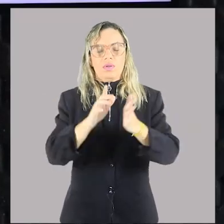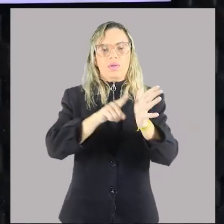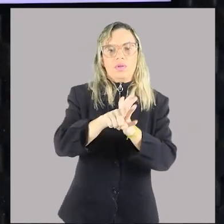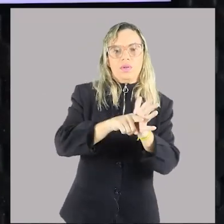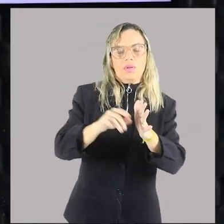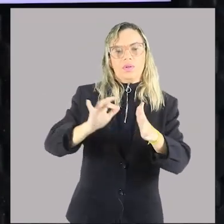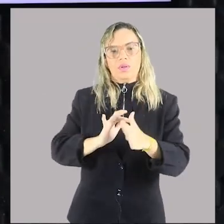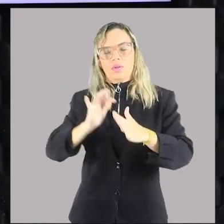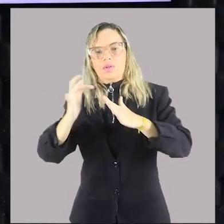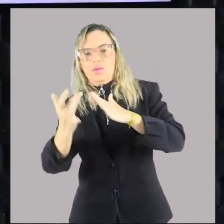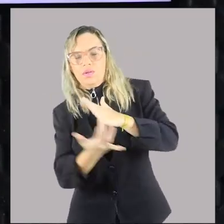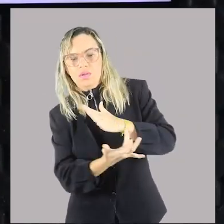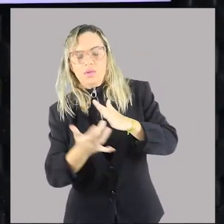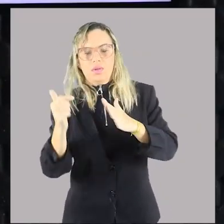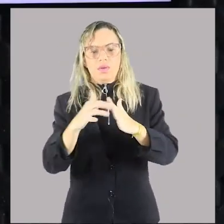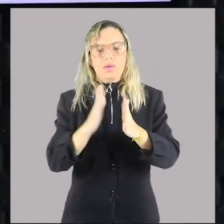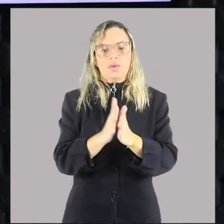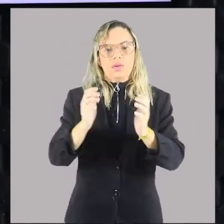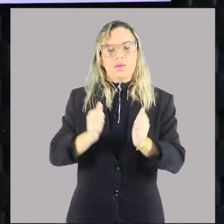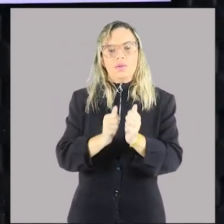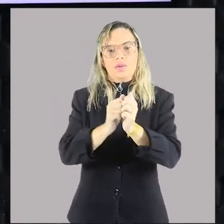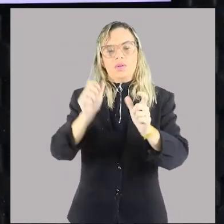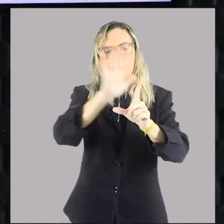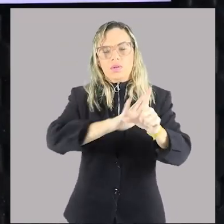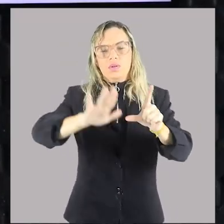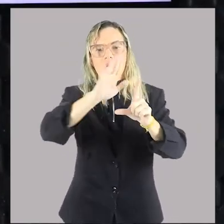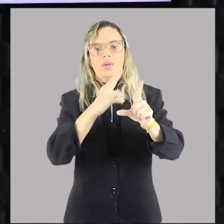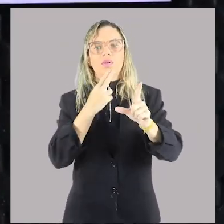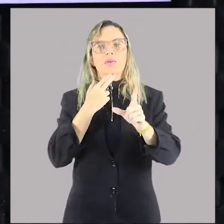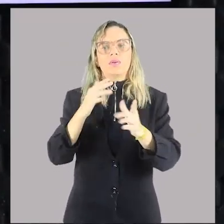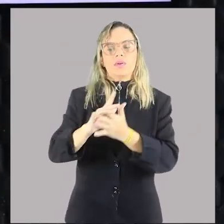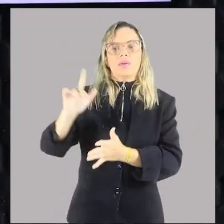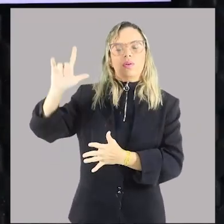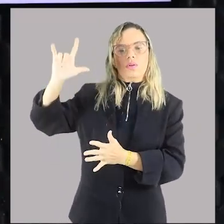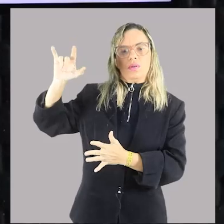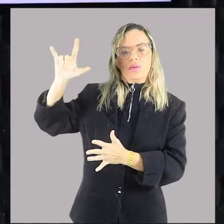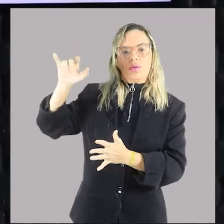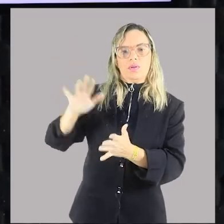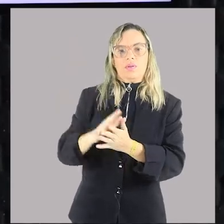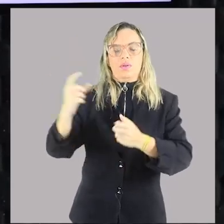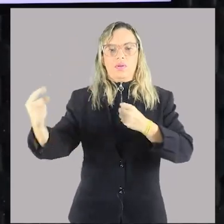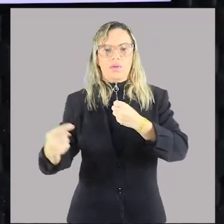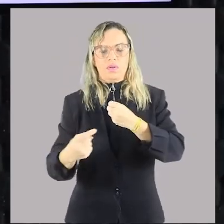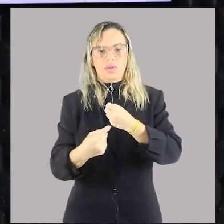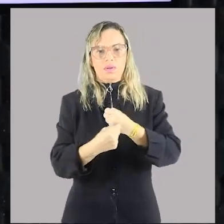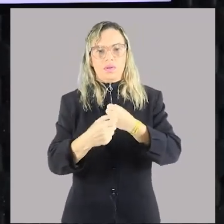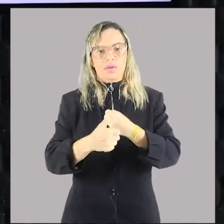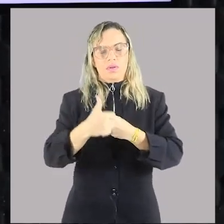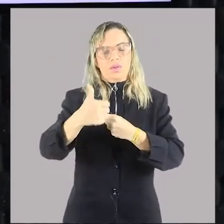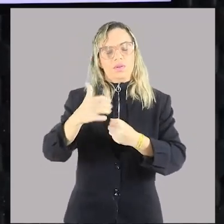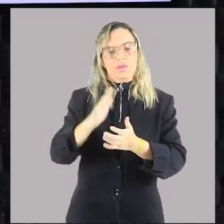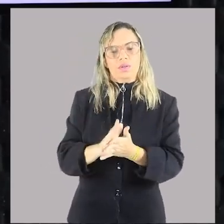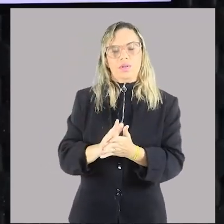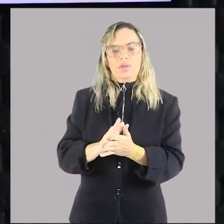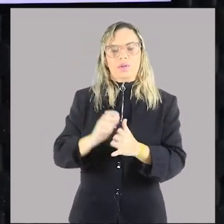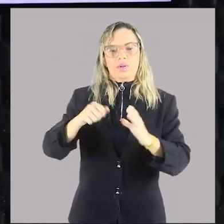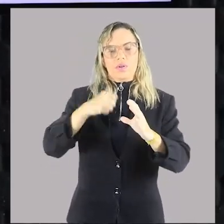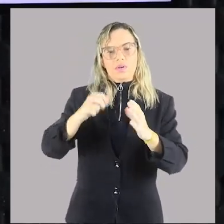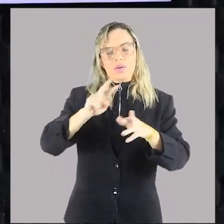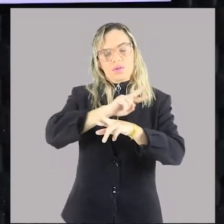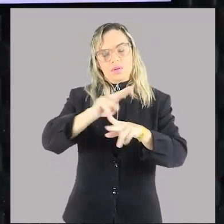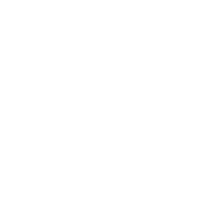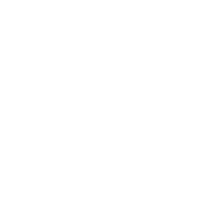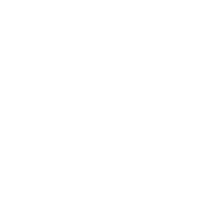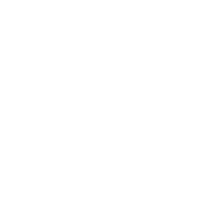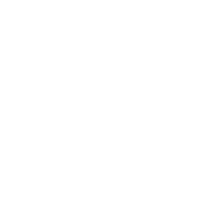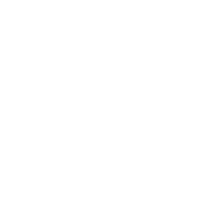redes sociais e seguir nossa plataforma Gonçalves Dias no Instagram. Deixe seu like e também assista os nossos outros vídeos. Até mais!